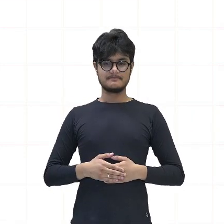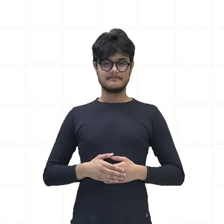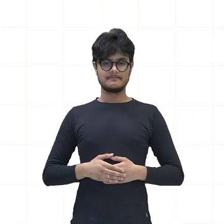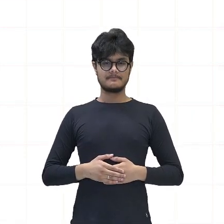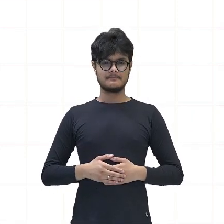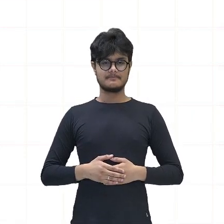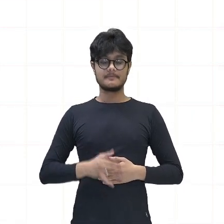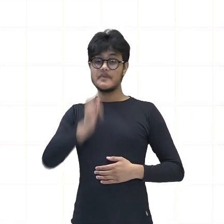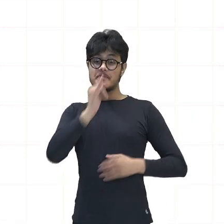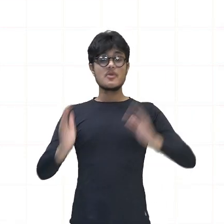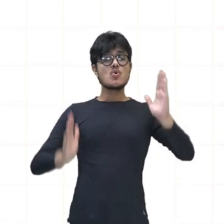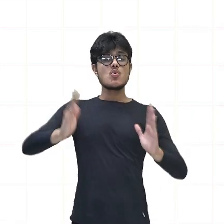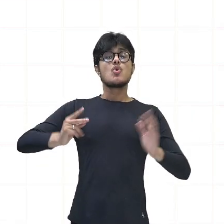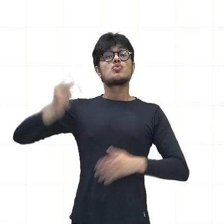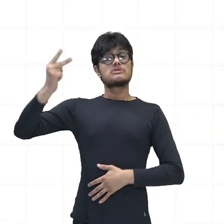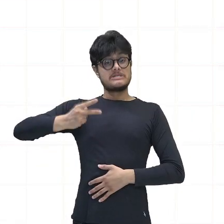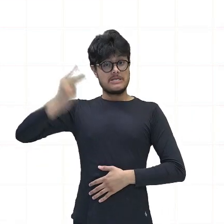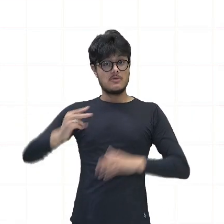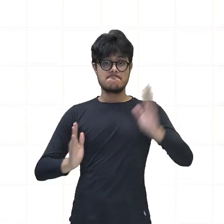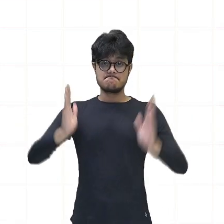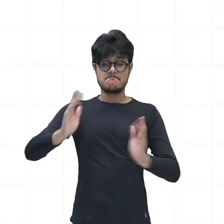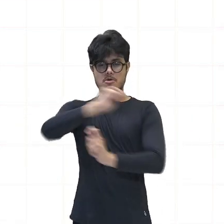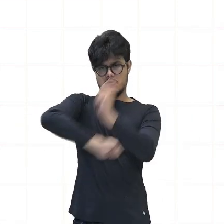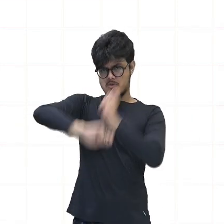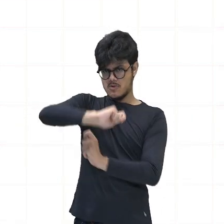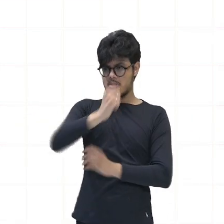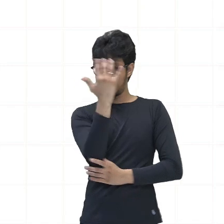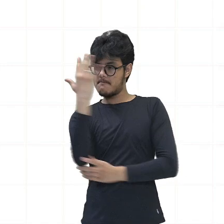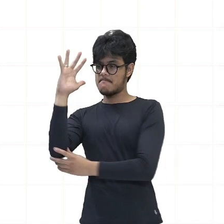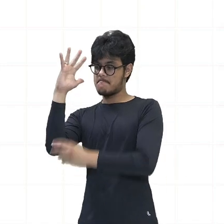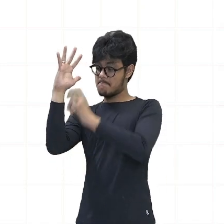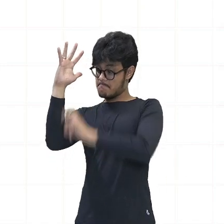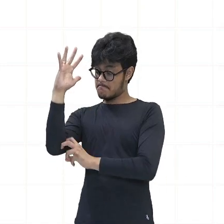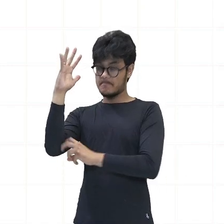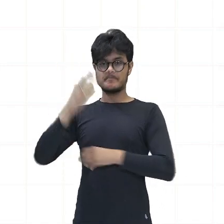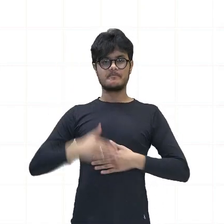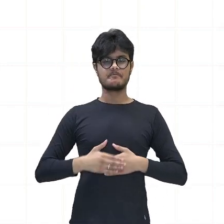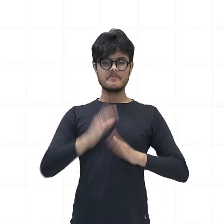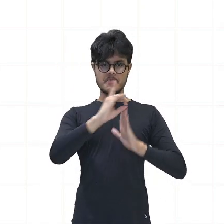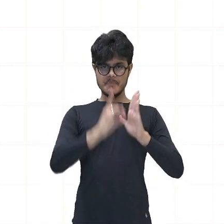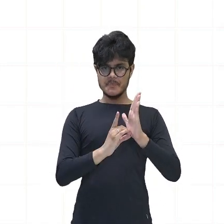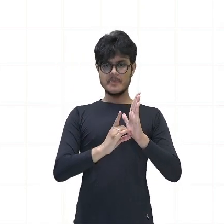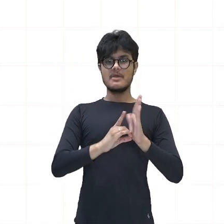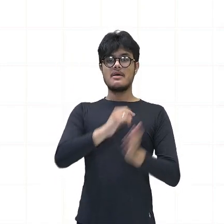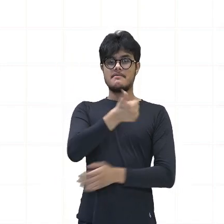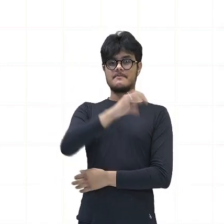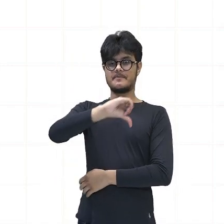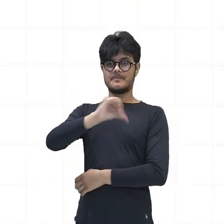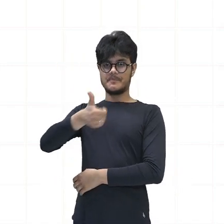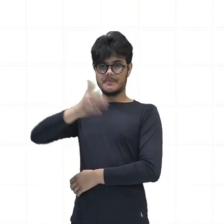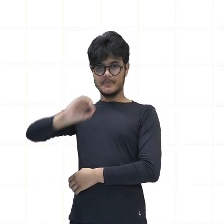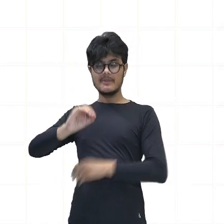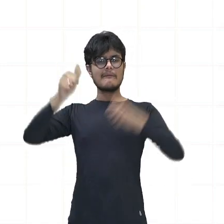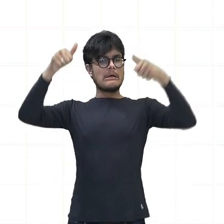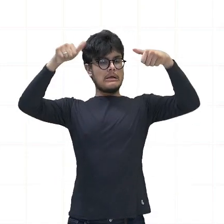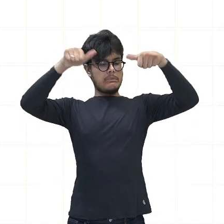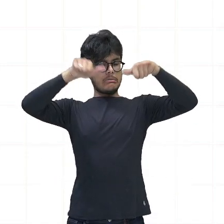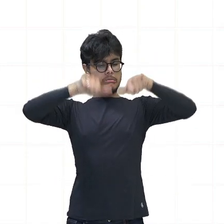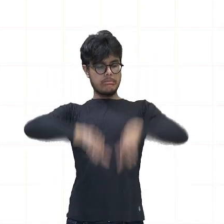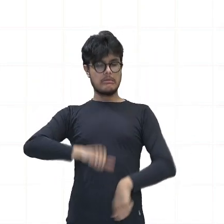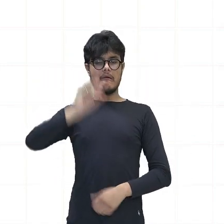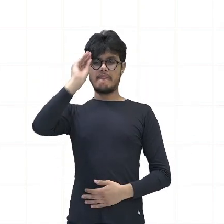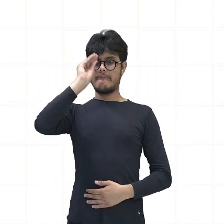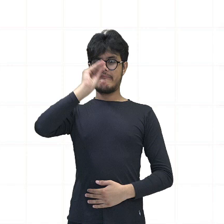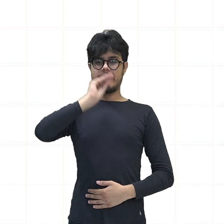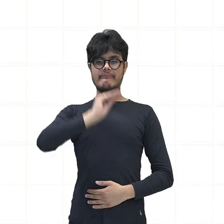segundo ciclo da borracha aqui. Na década de 1910, a produção da borracha ela começa a entrar em decadência, porque